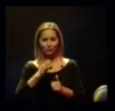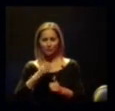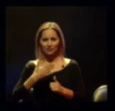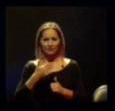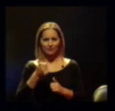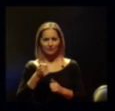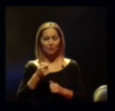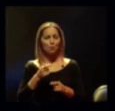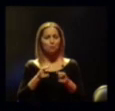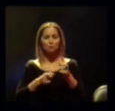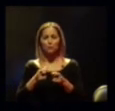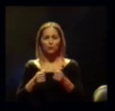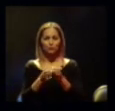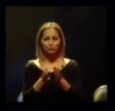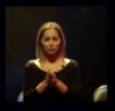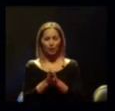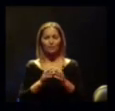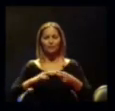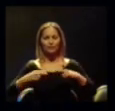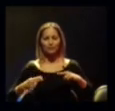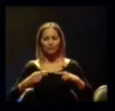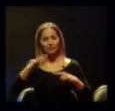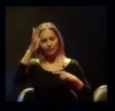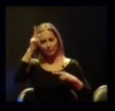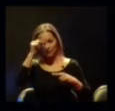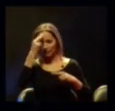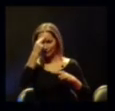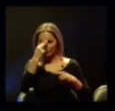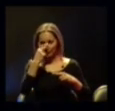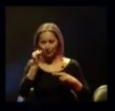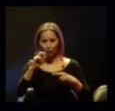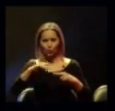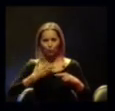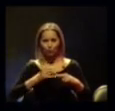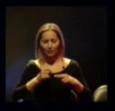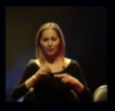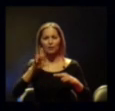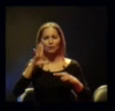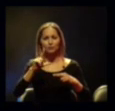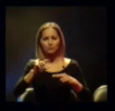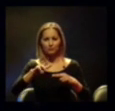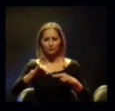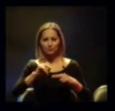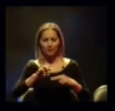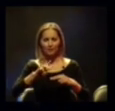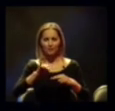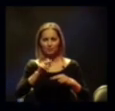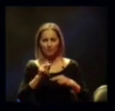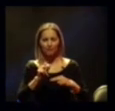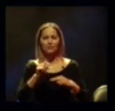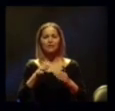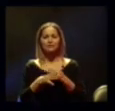Senhores Vereadores das Câmaras Municipais de Almada, Guimarães, Gondomar, Lisboa, Maia, Mafra, Seixal e